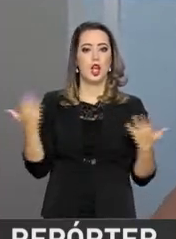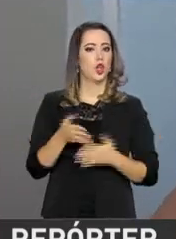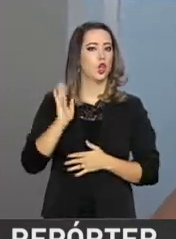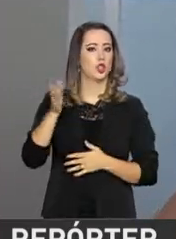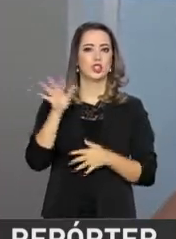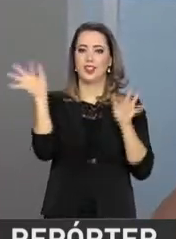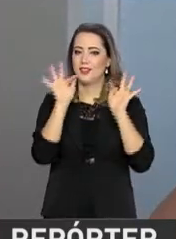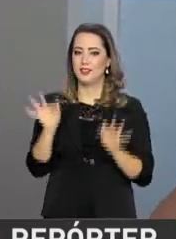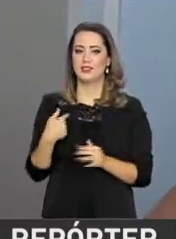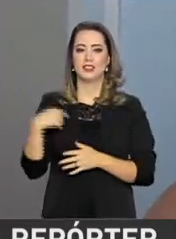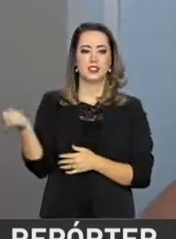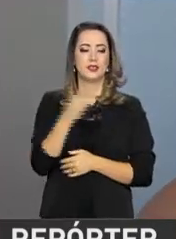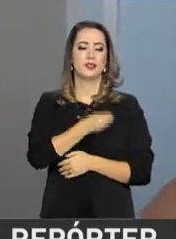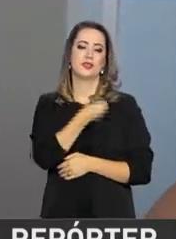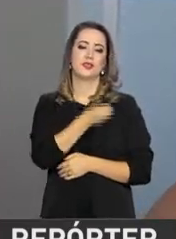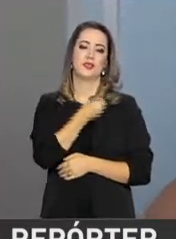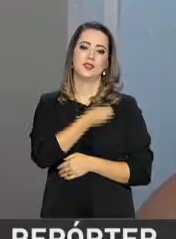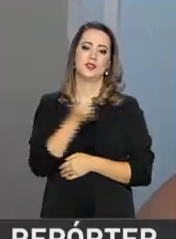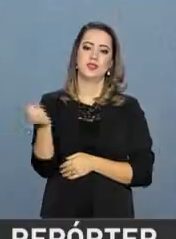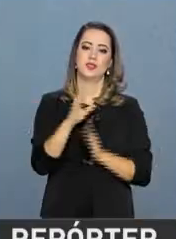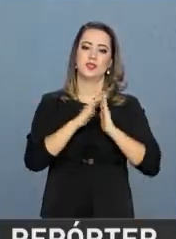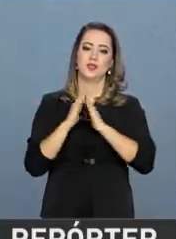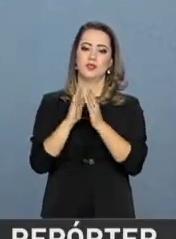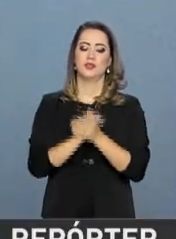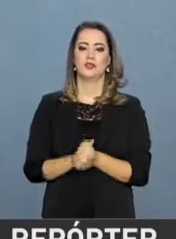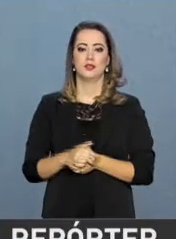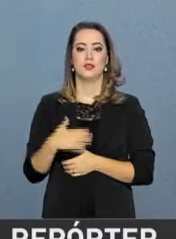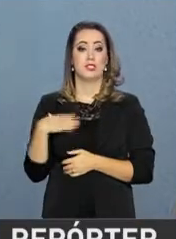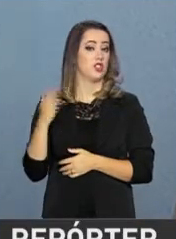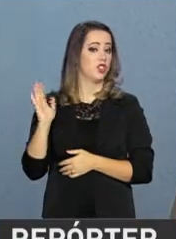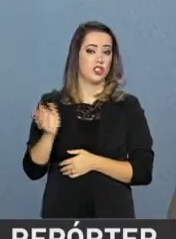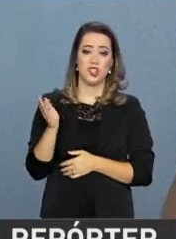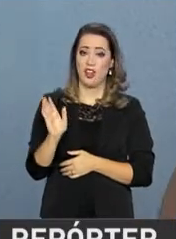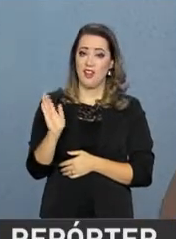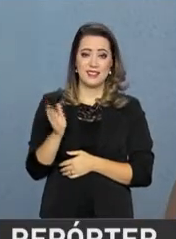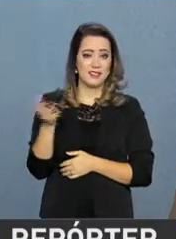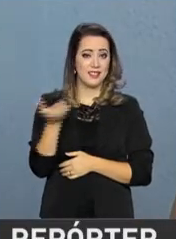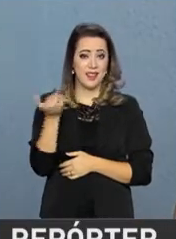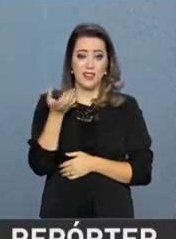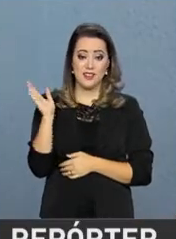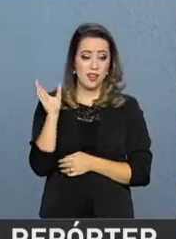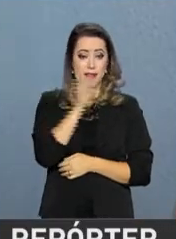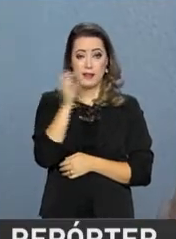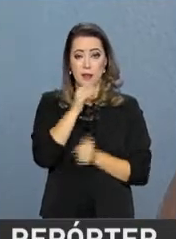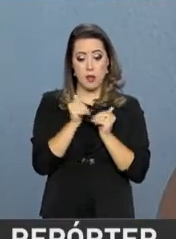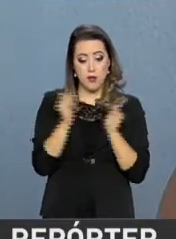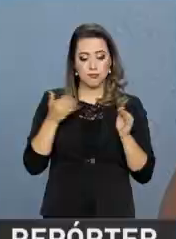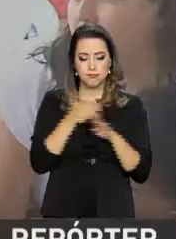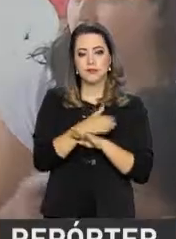para começar vida nova no novo lá ele está doido japão dá logo já inaugura a casa já é